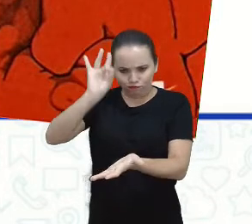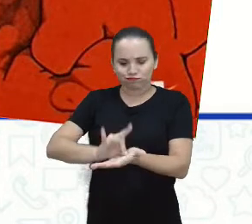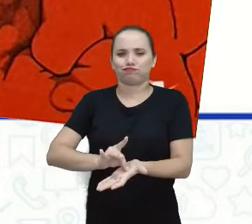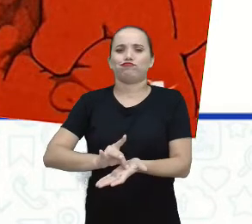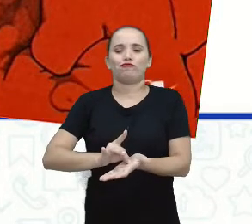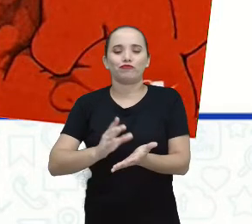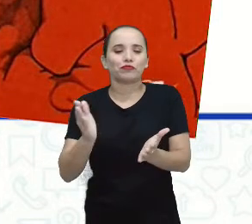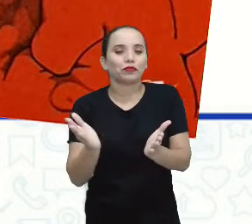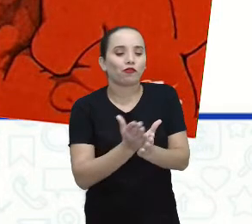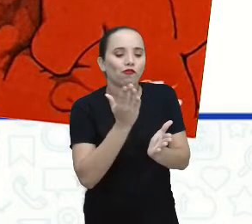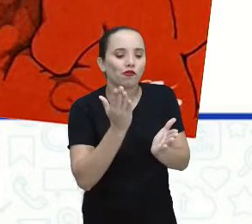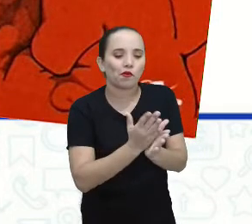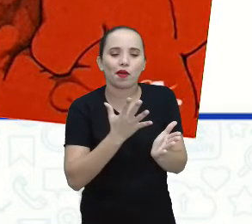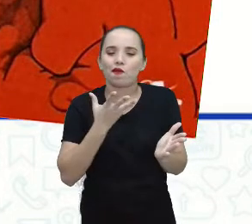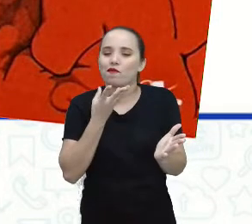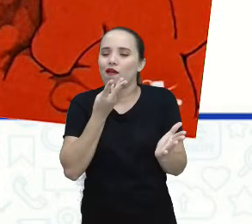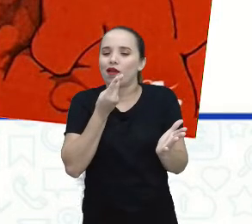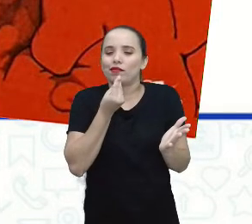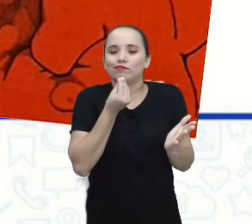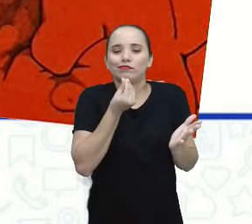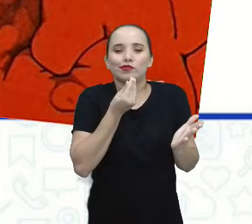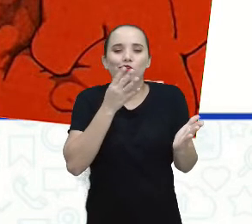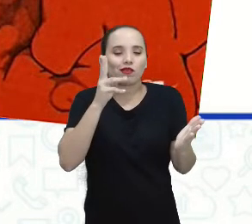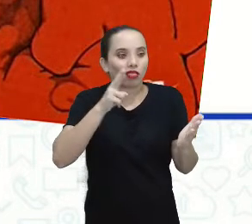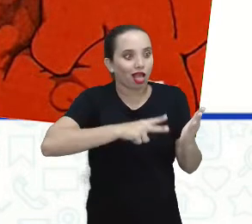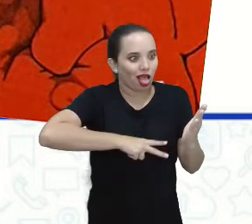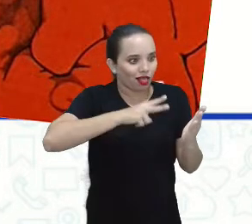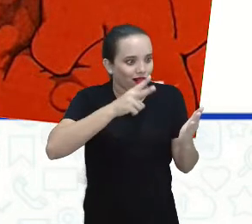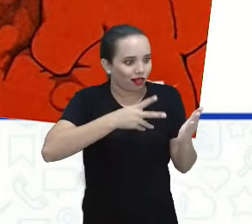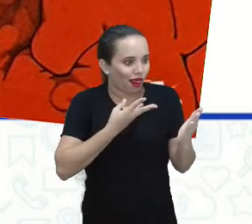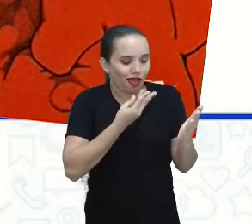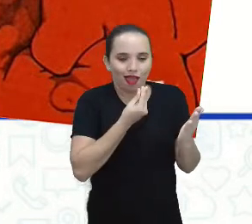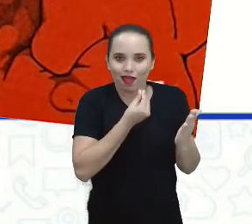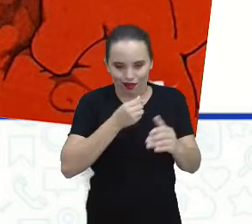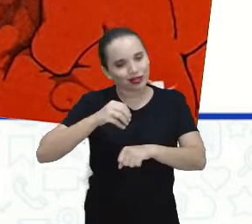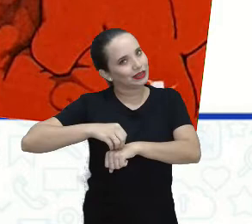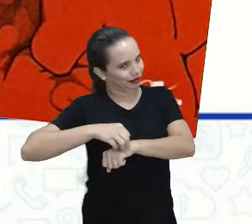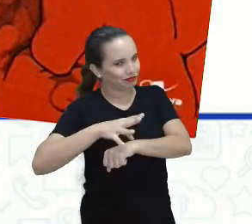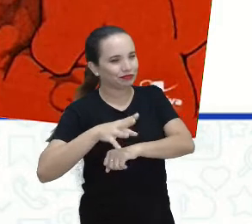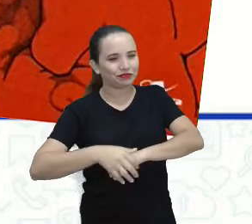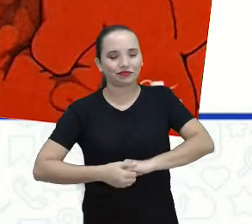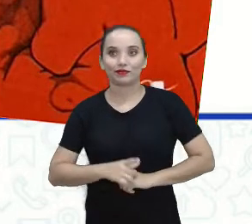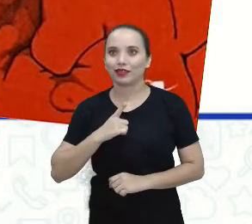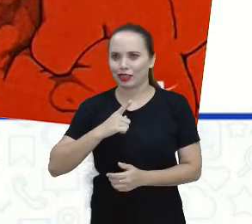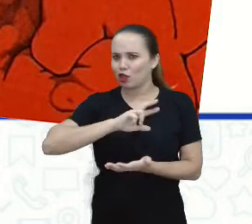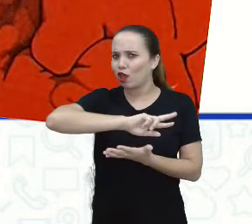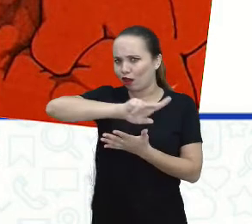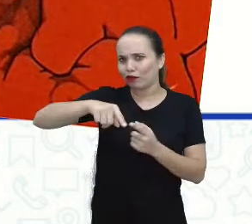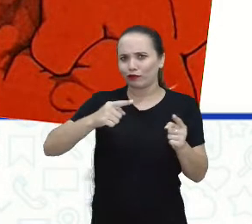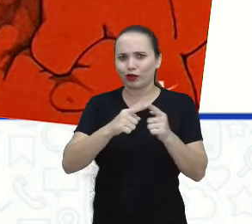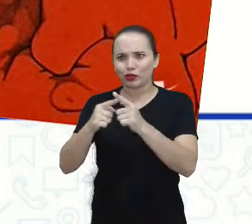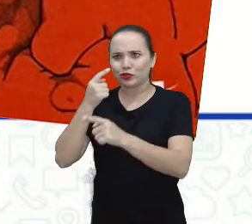gostosíssimo de ler, eu recomendo. E ele, como vocês estão vendo aí, já teve várias edições, né? Um livro de